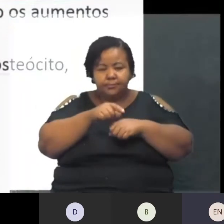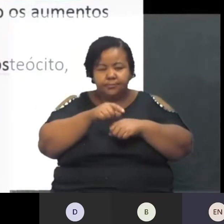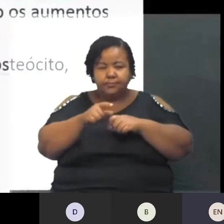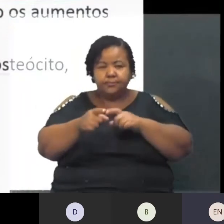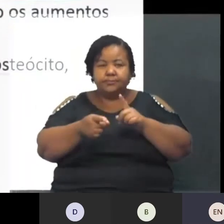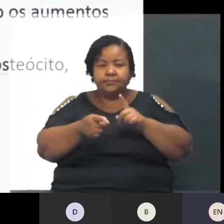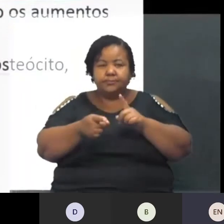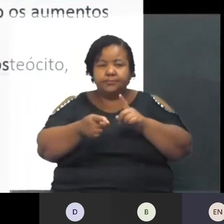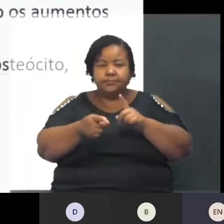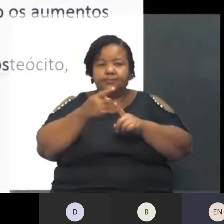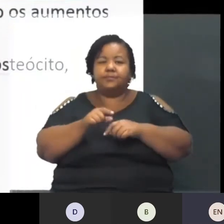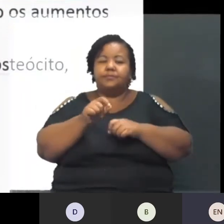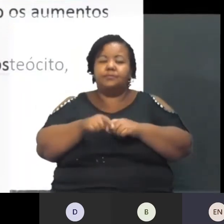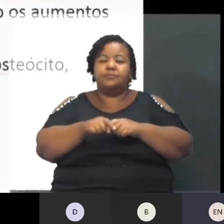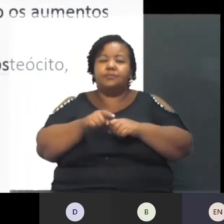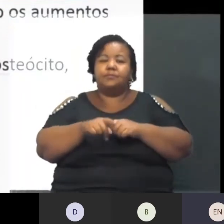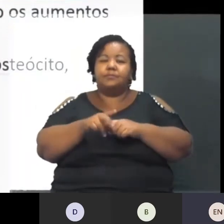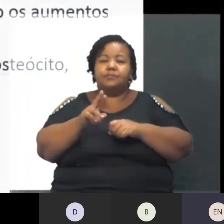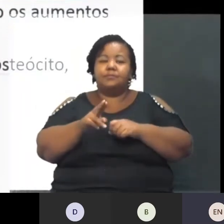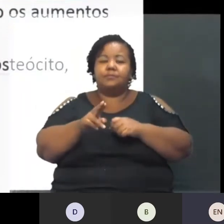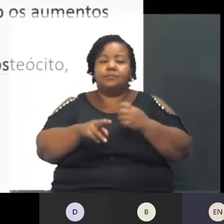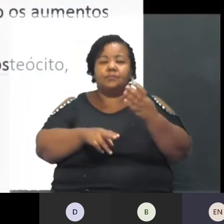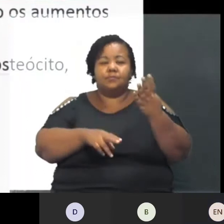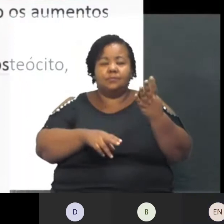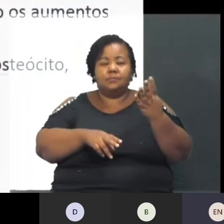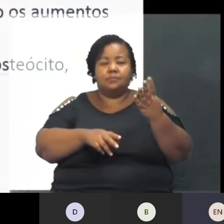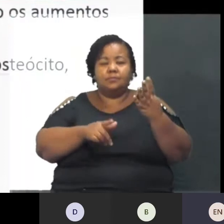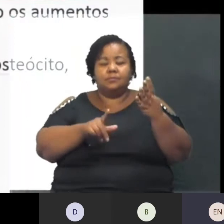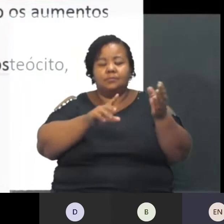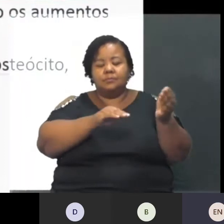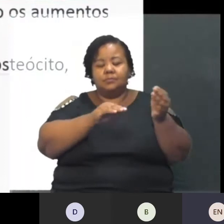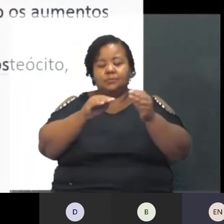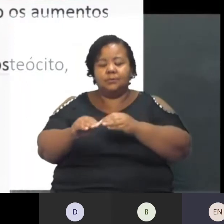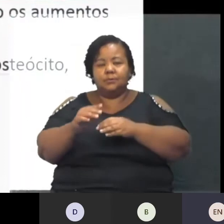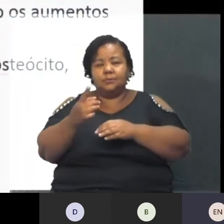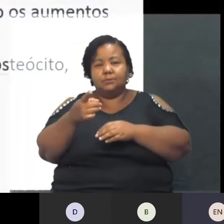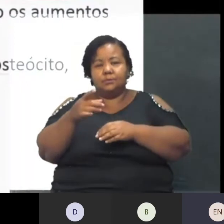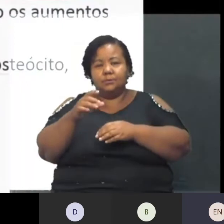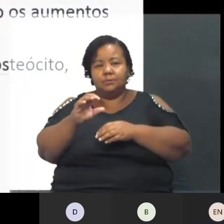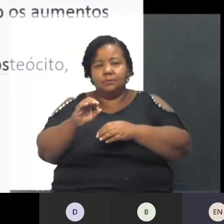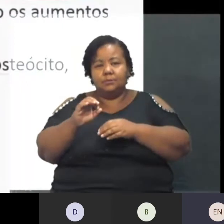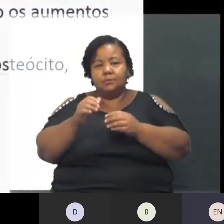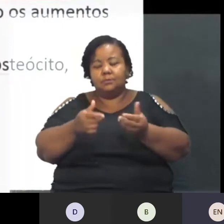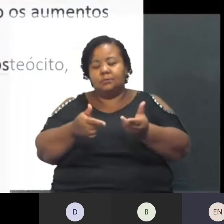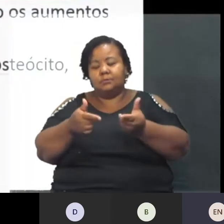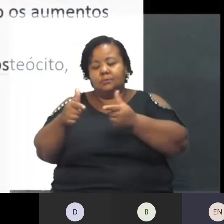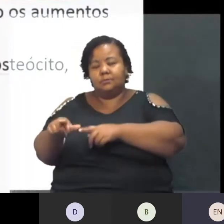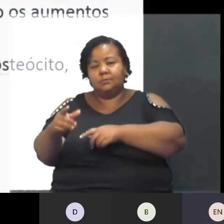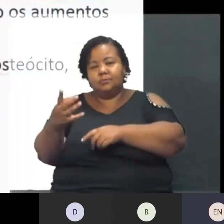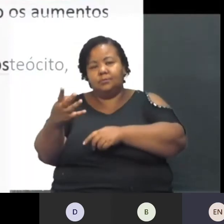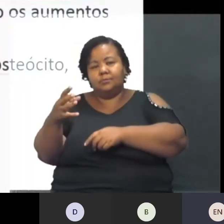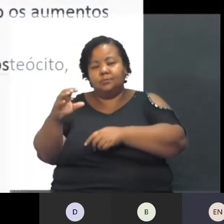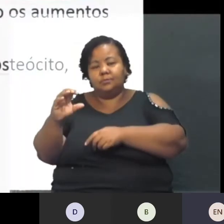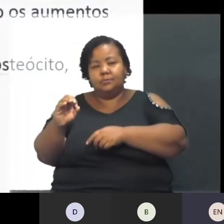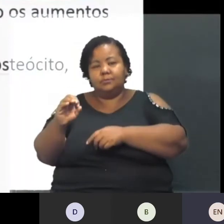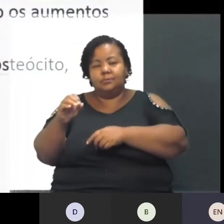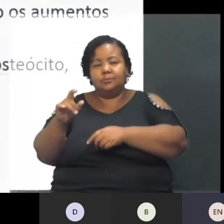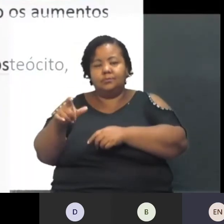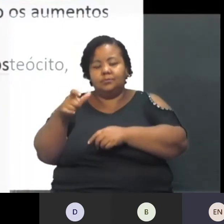o primeiro objetivo que você vai utilizar é a de 4, passando para de 10 e na de 40,